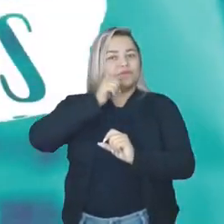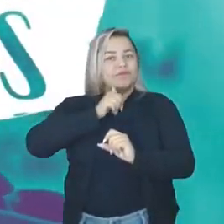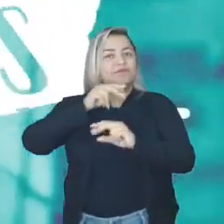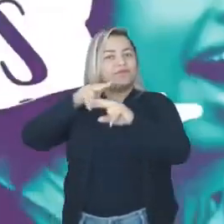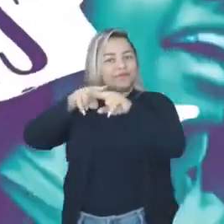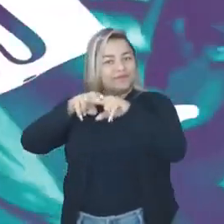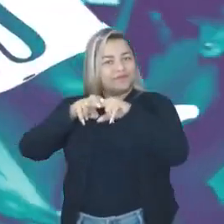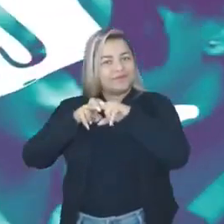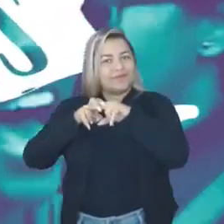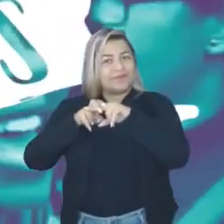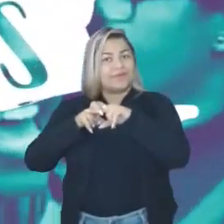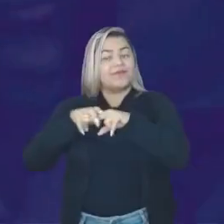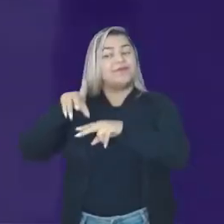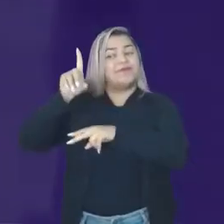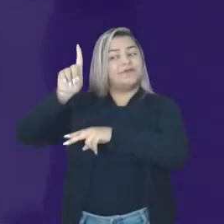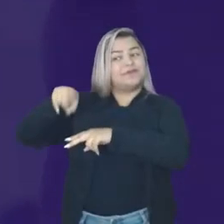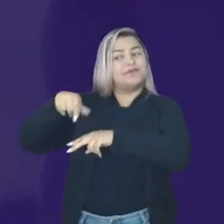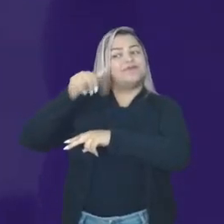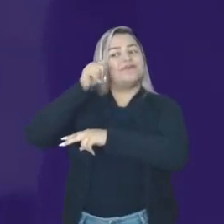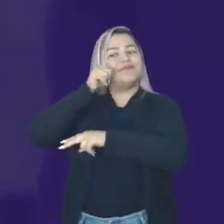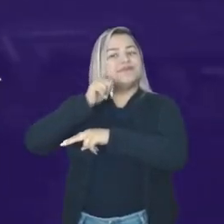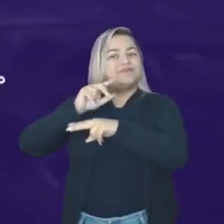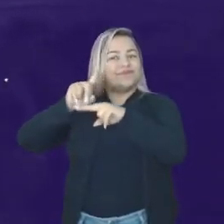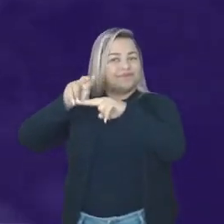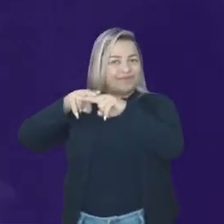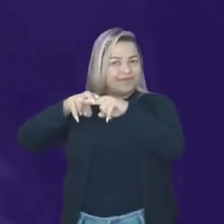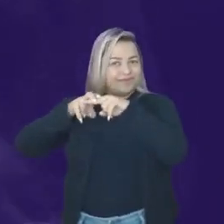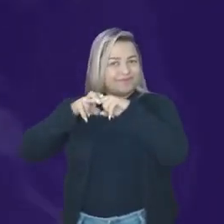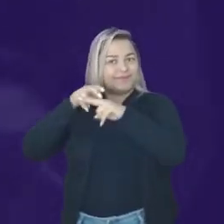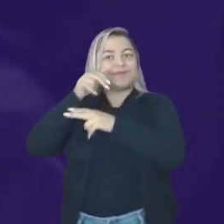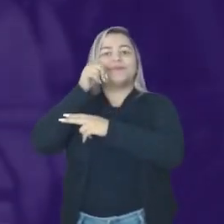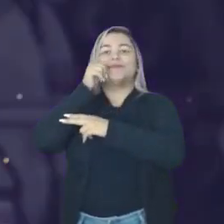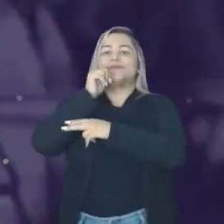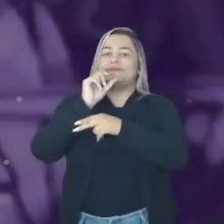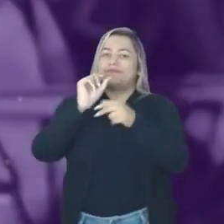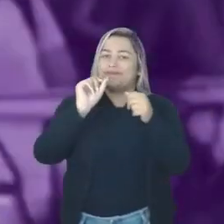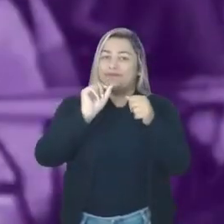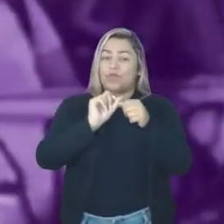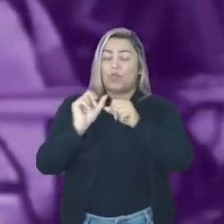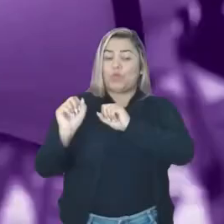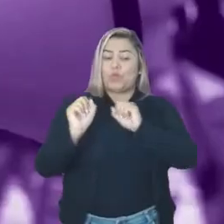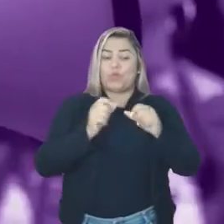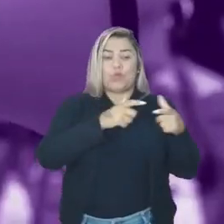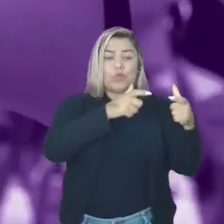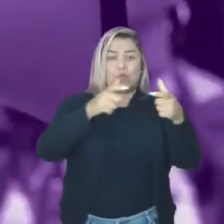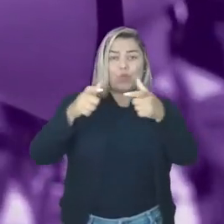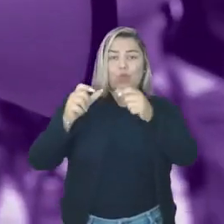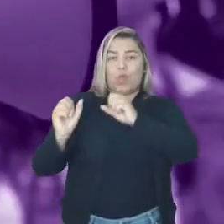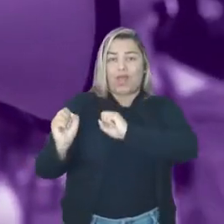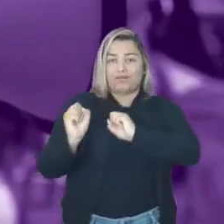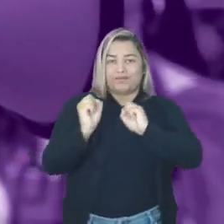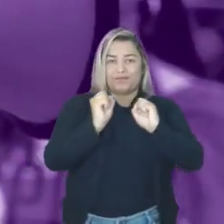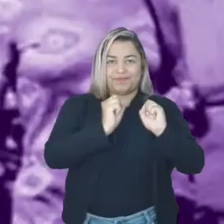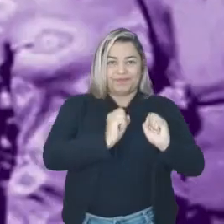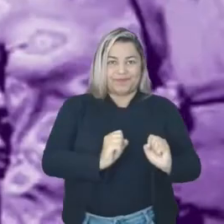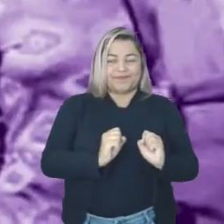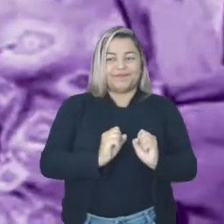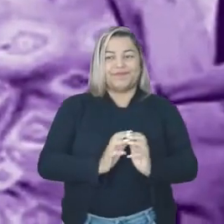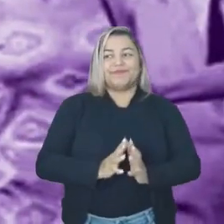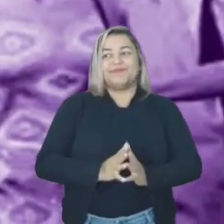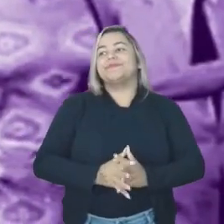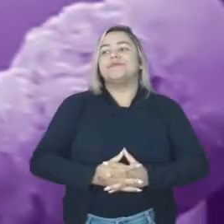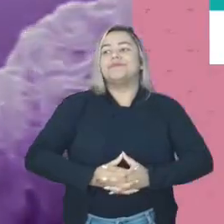Eu sou uma delas, são elas por elas, ocupando os espaços